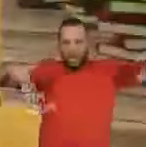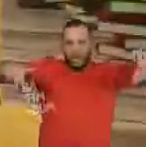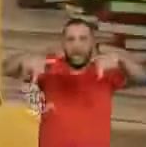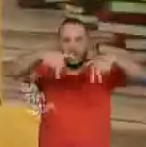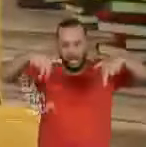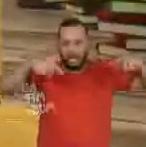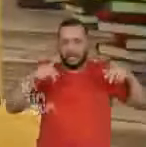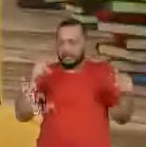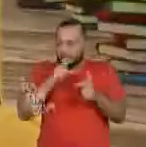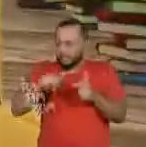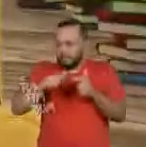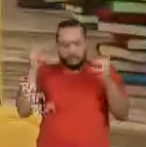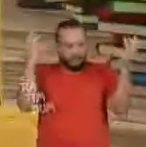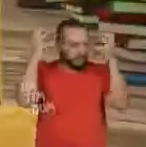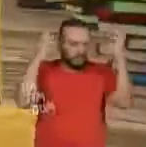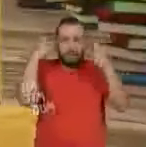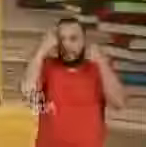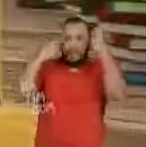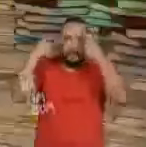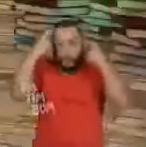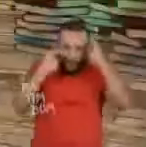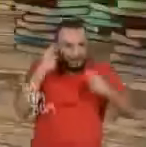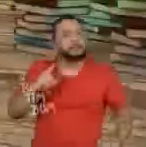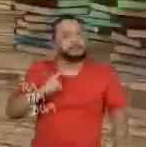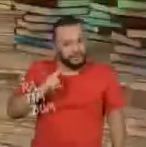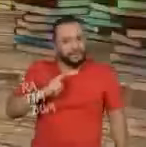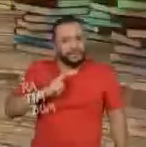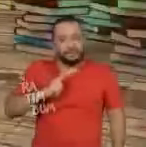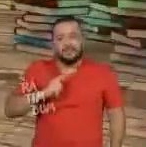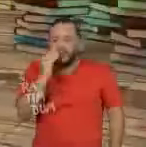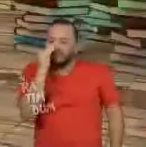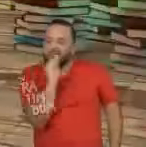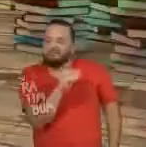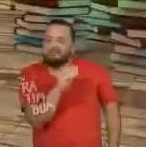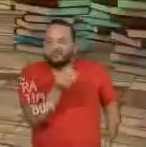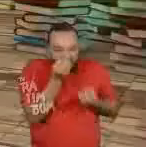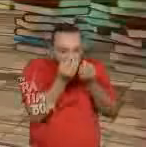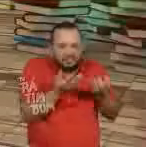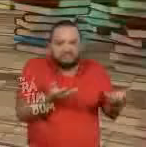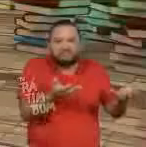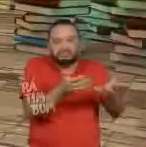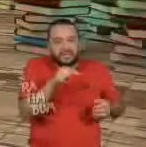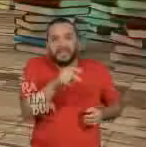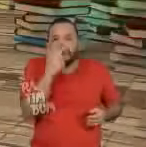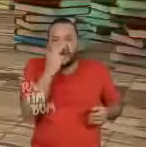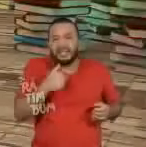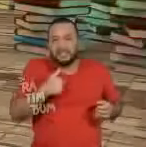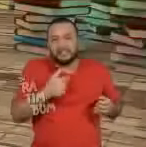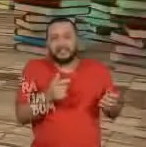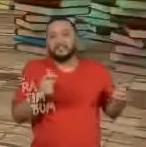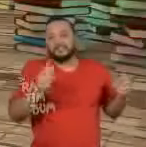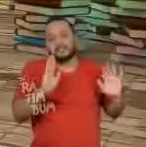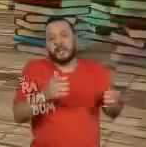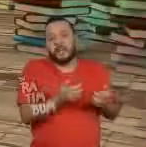problemas cada vez mais preocupantes e preocupados, foram se esquecendo dos jardins e foram ficando cada vez